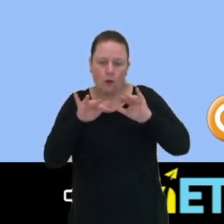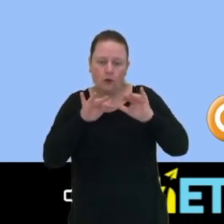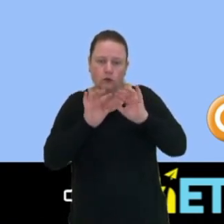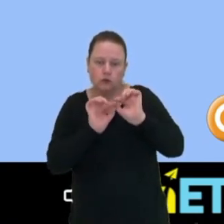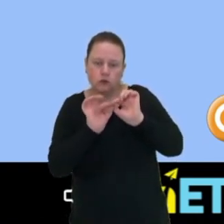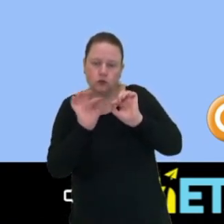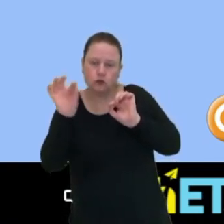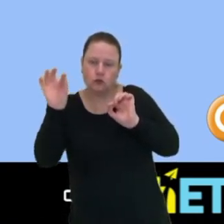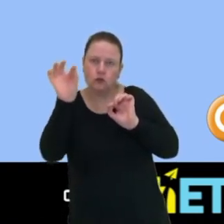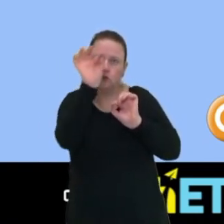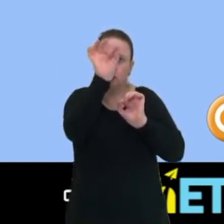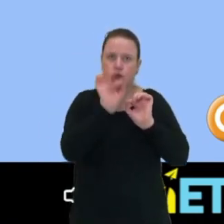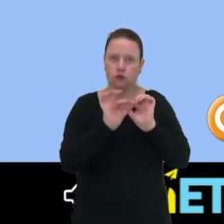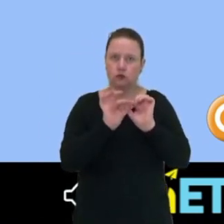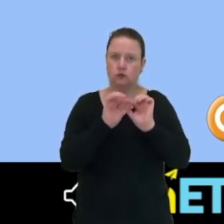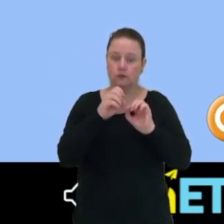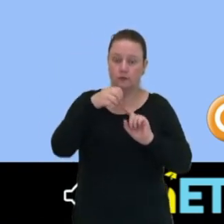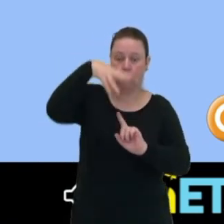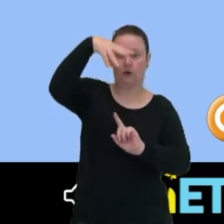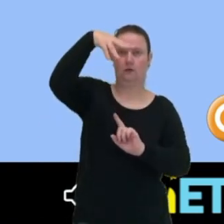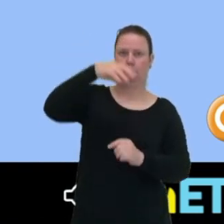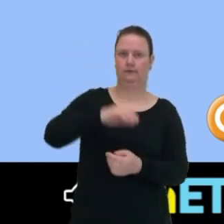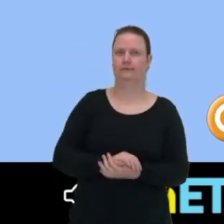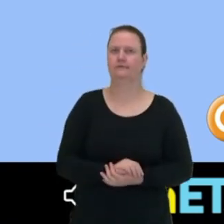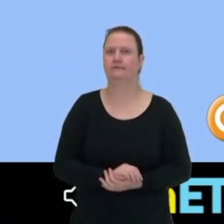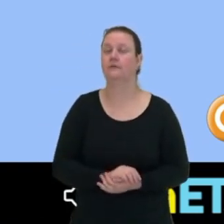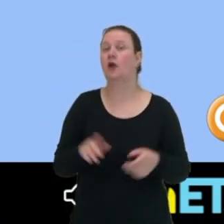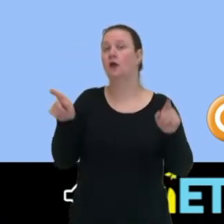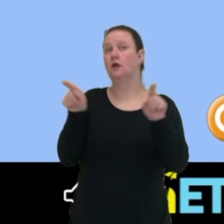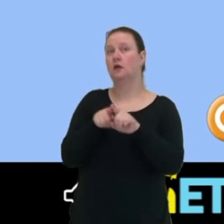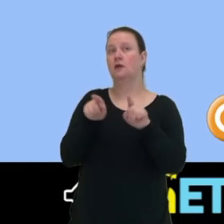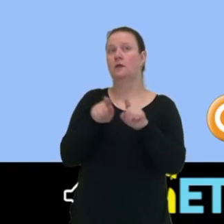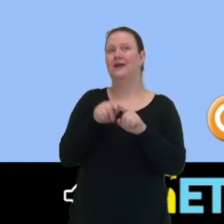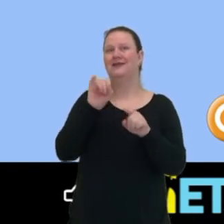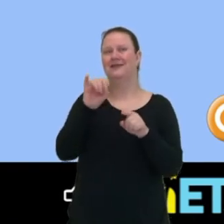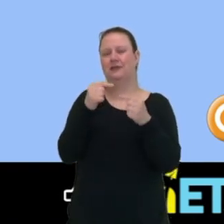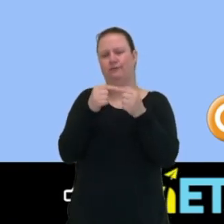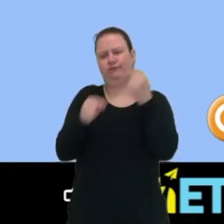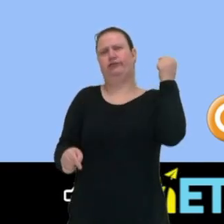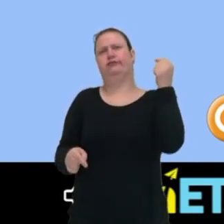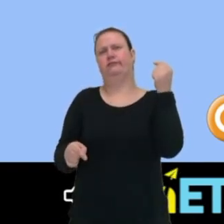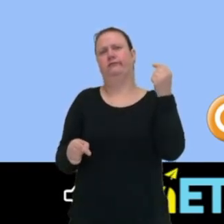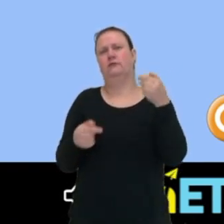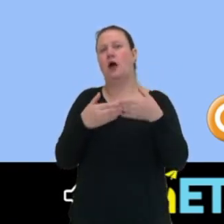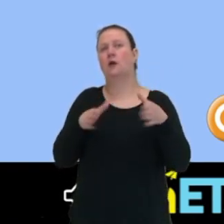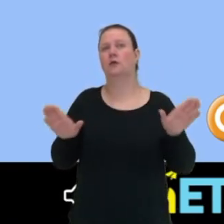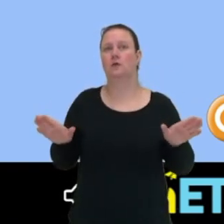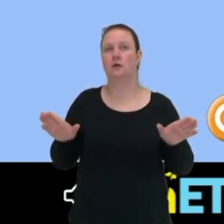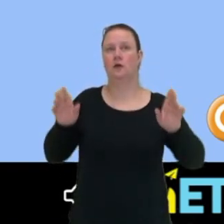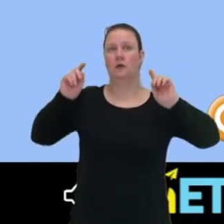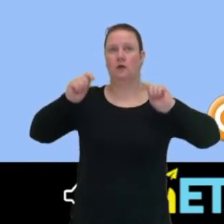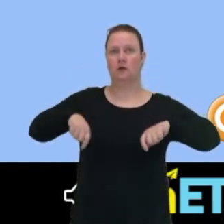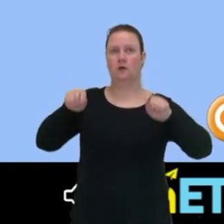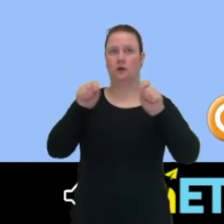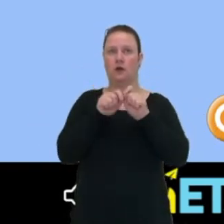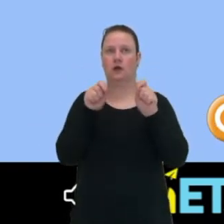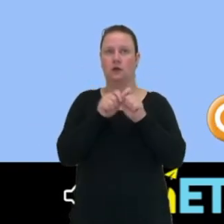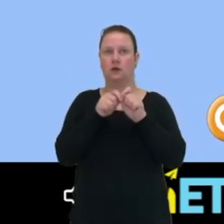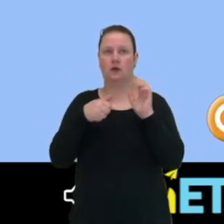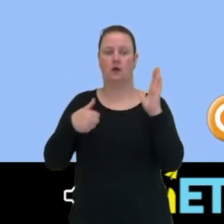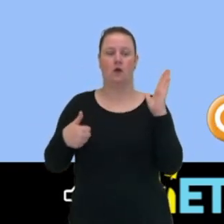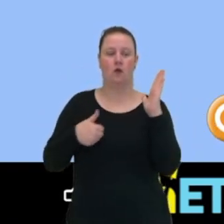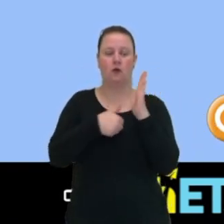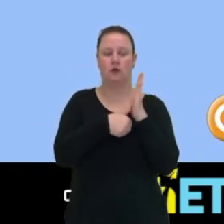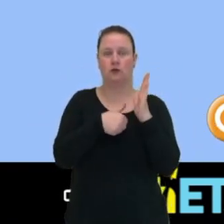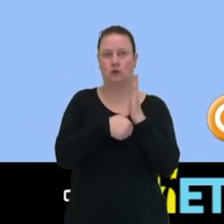acendimento da lâmpada. Mas se nós desconectarmos, abrimos o circuito. Podemos colocar, por exemplo, o interruptor.